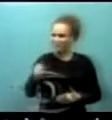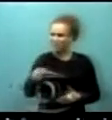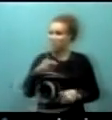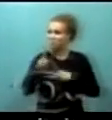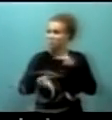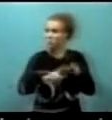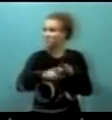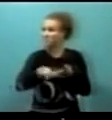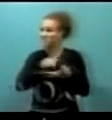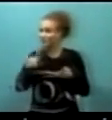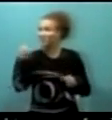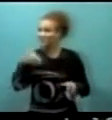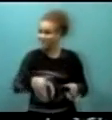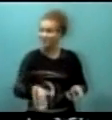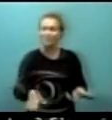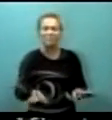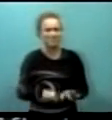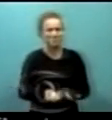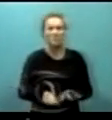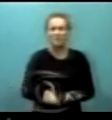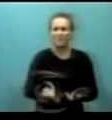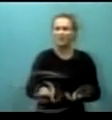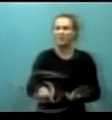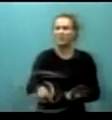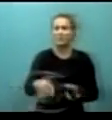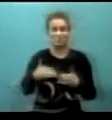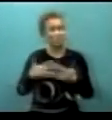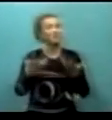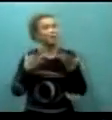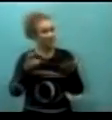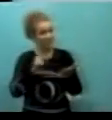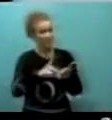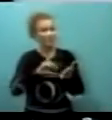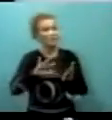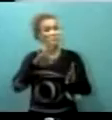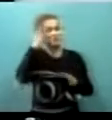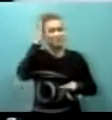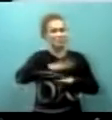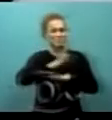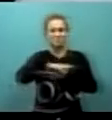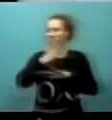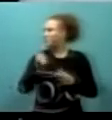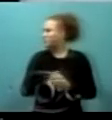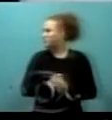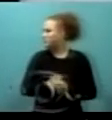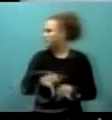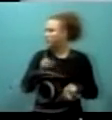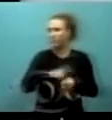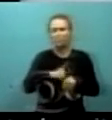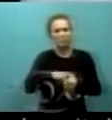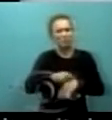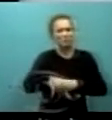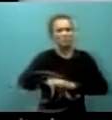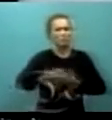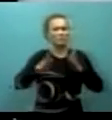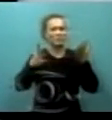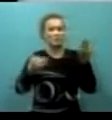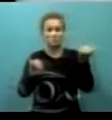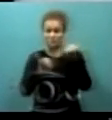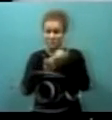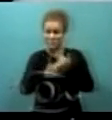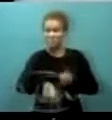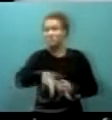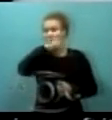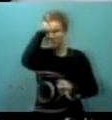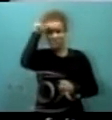mais, senador? Sim, é o que eu espero que aconteça. Bom, esse momento de muita homenagem, e o vice-prefeito e presidente da Fundação Cultural